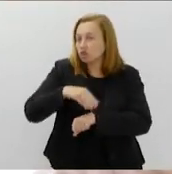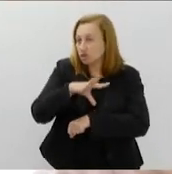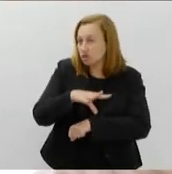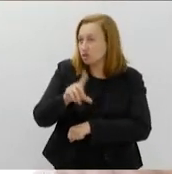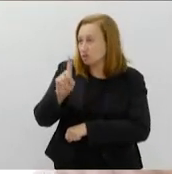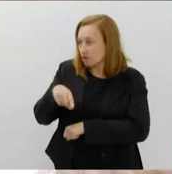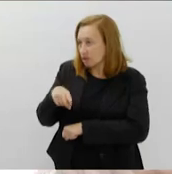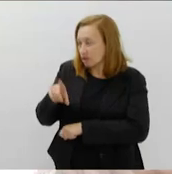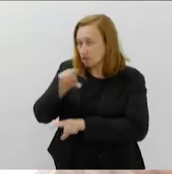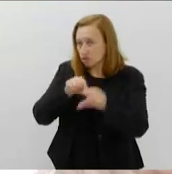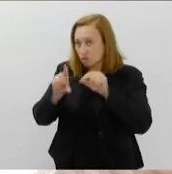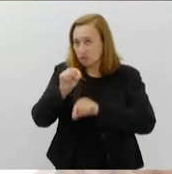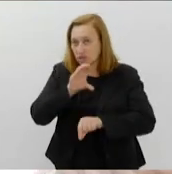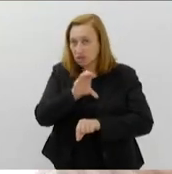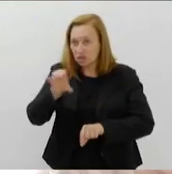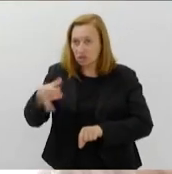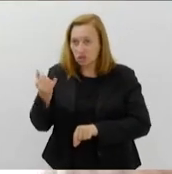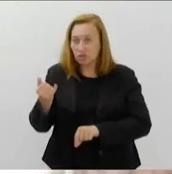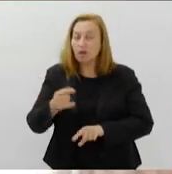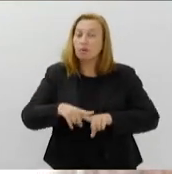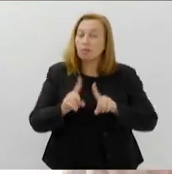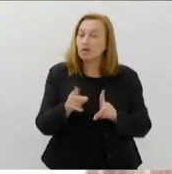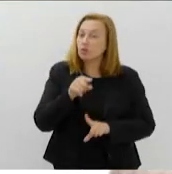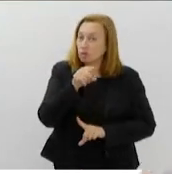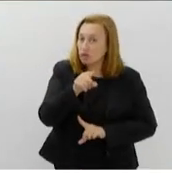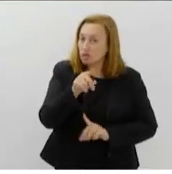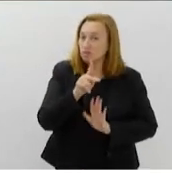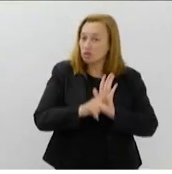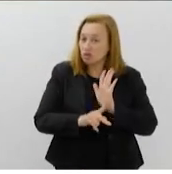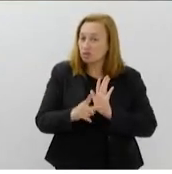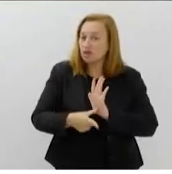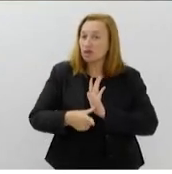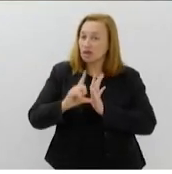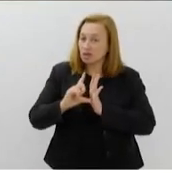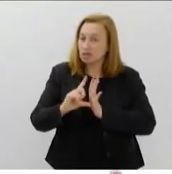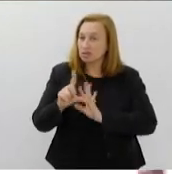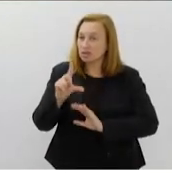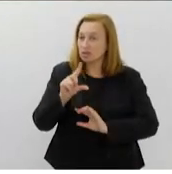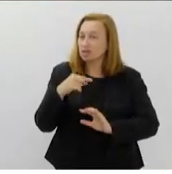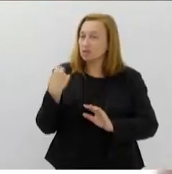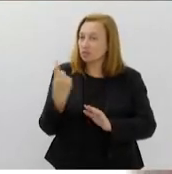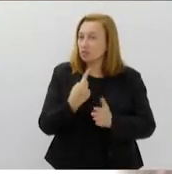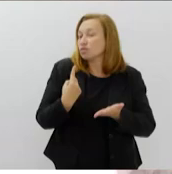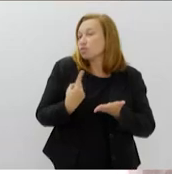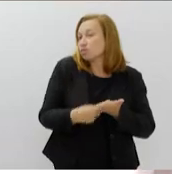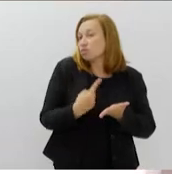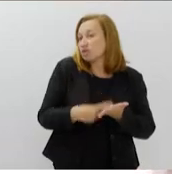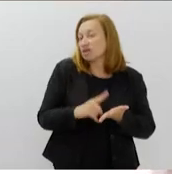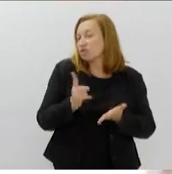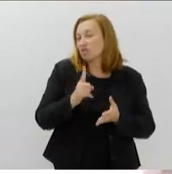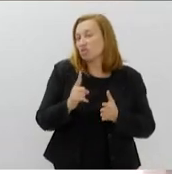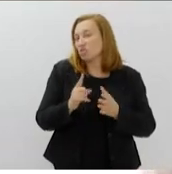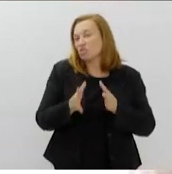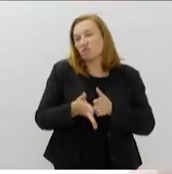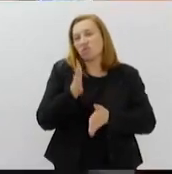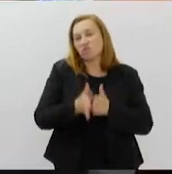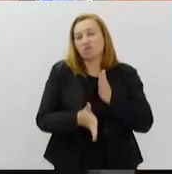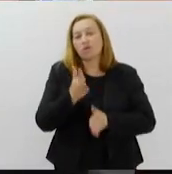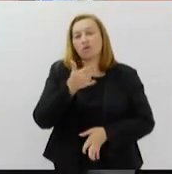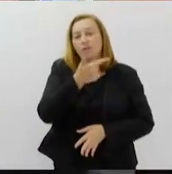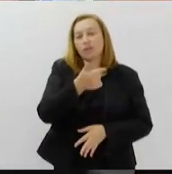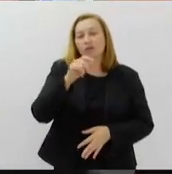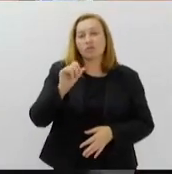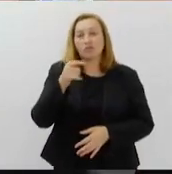CCJ. Mas, dito isso, como esse projeto foi anterior a isso, não vamos criar nenhum problema. É de